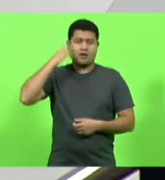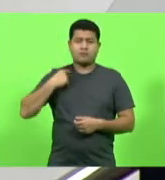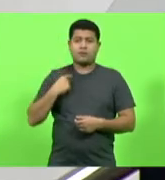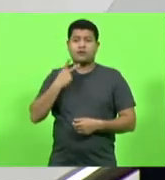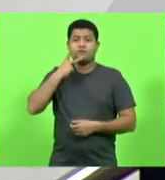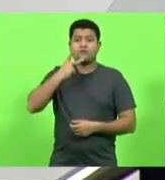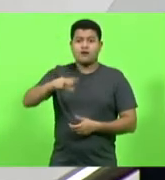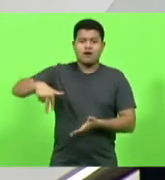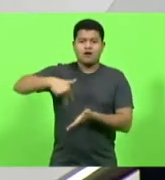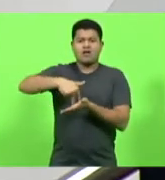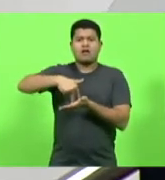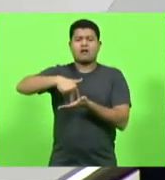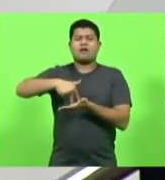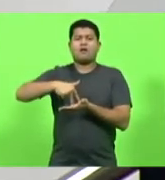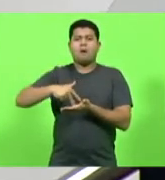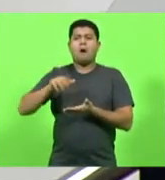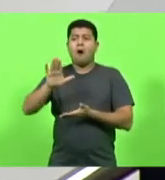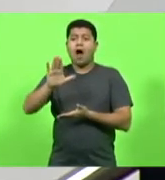até 2010.